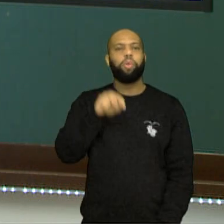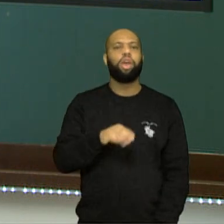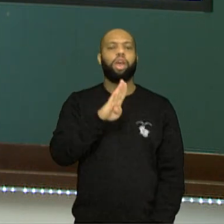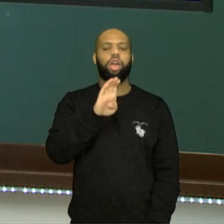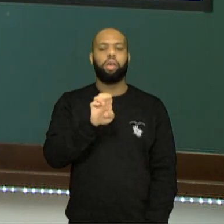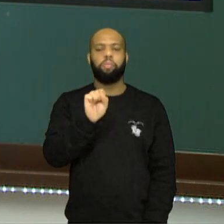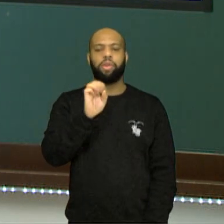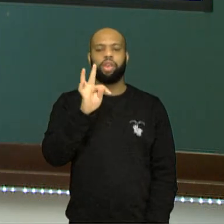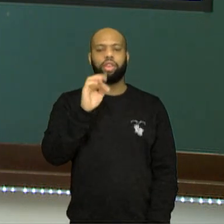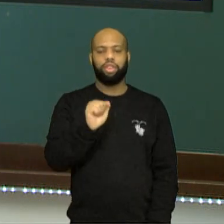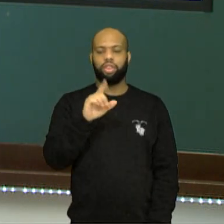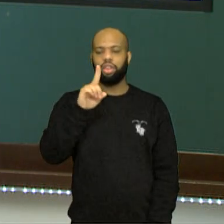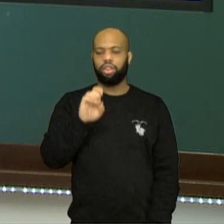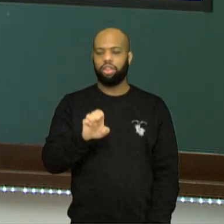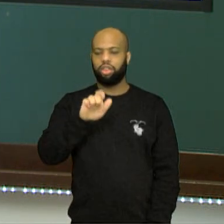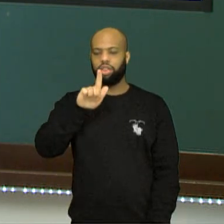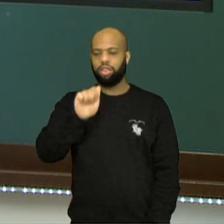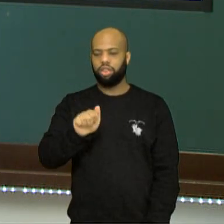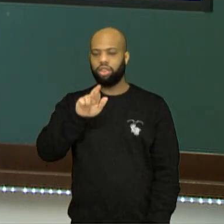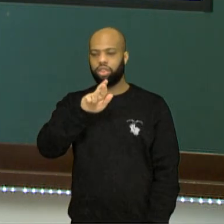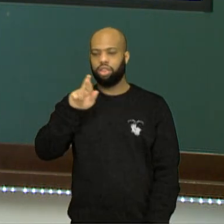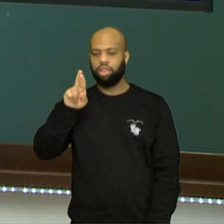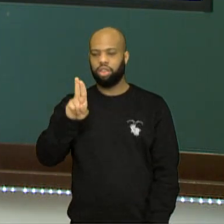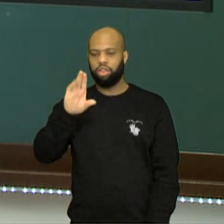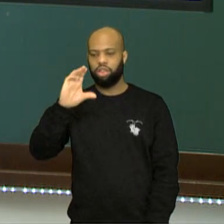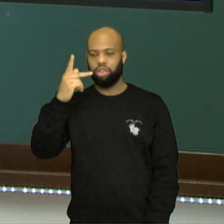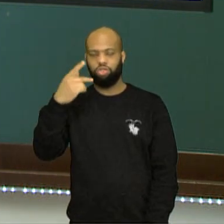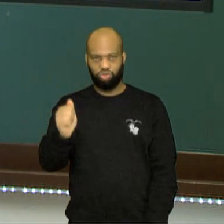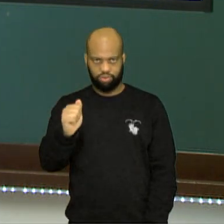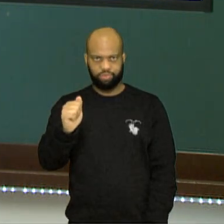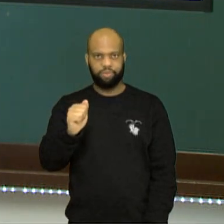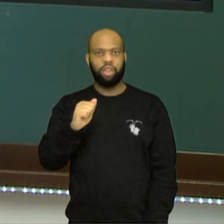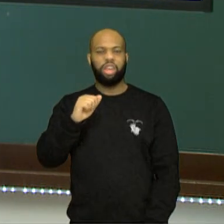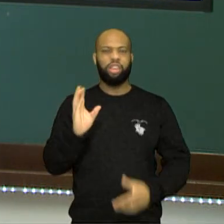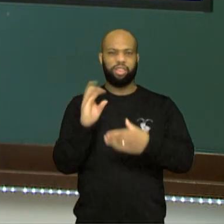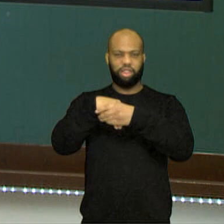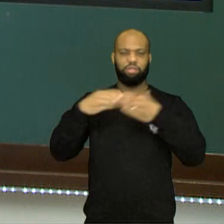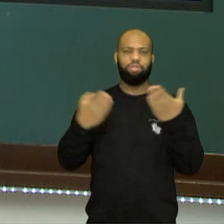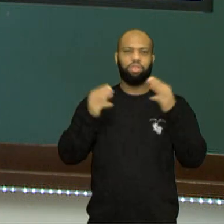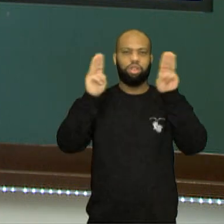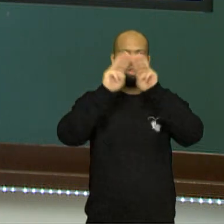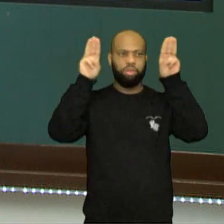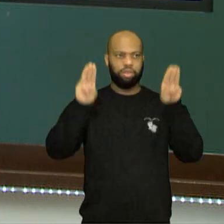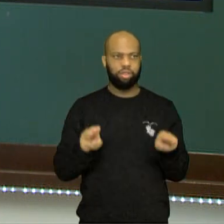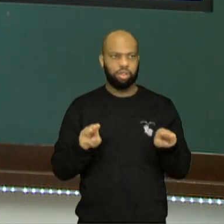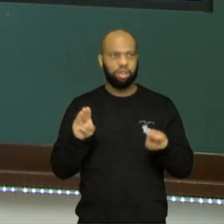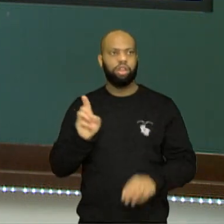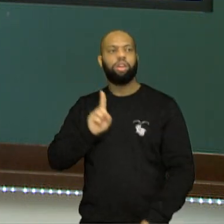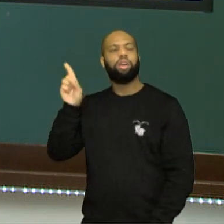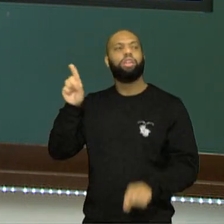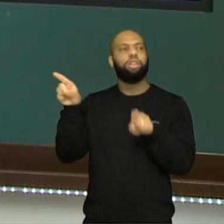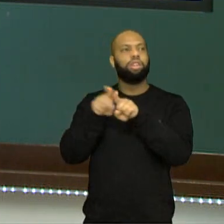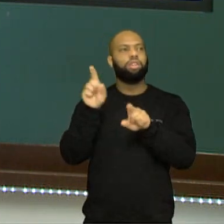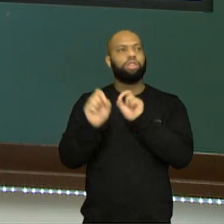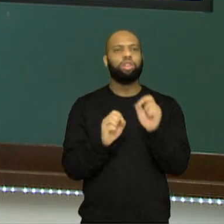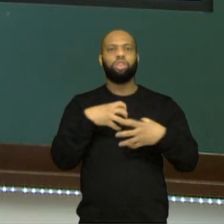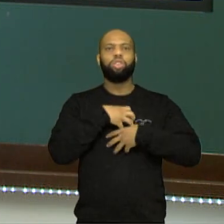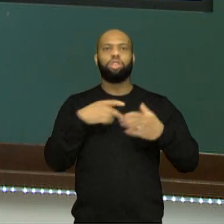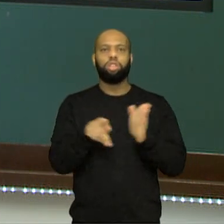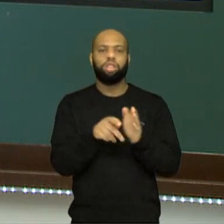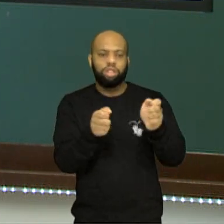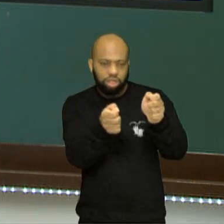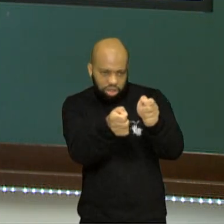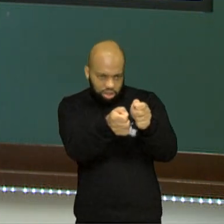lá em exibição no Museu de Estraburgo, pessoal, né? Que ela funciona também como uma forma de arqueiro